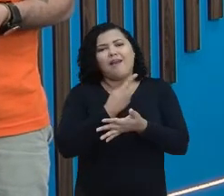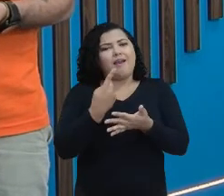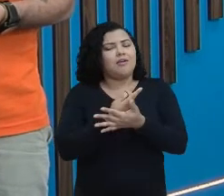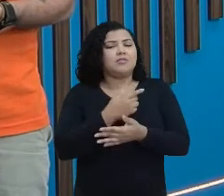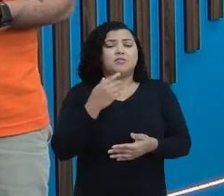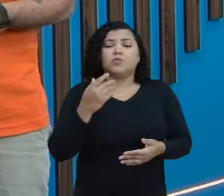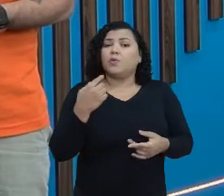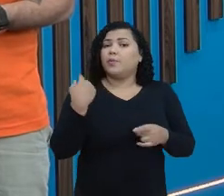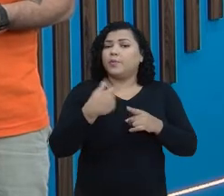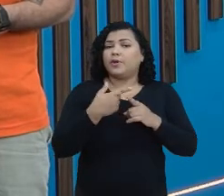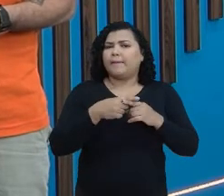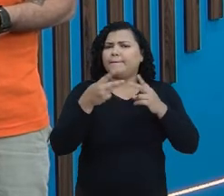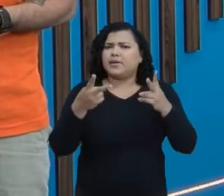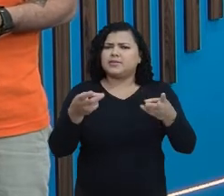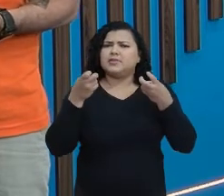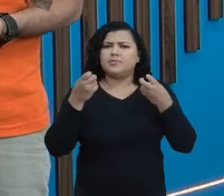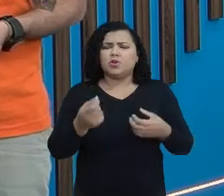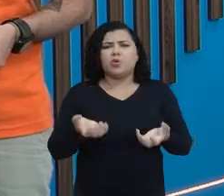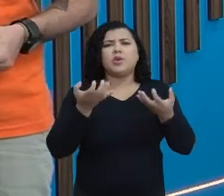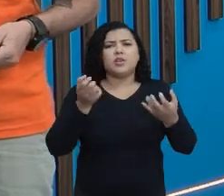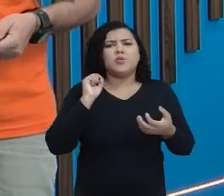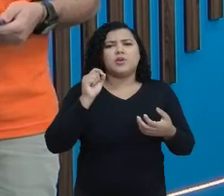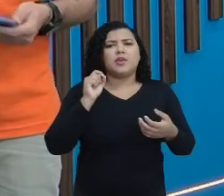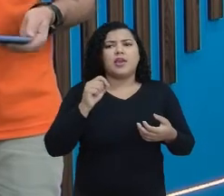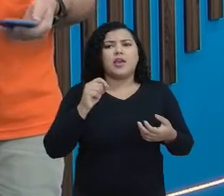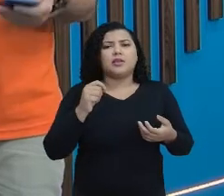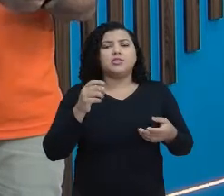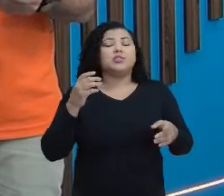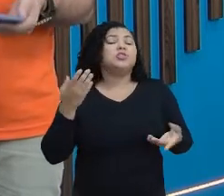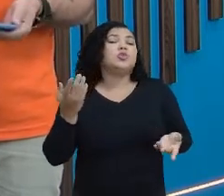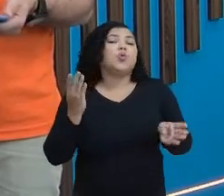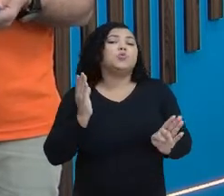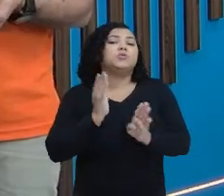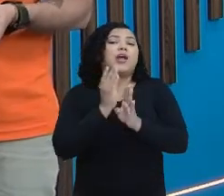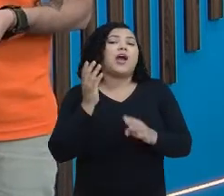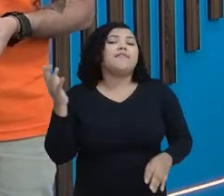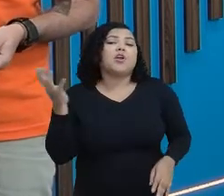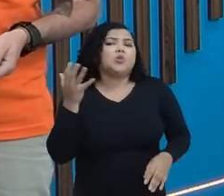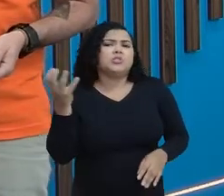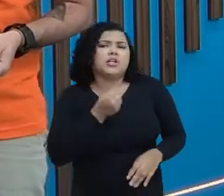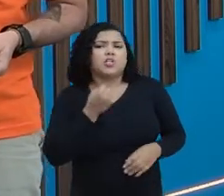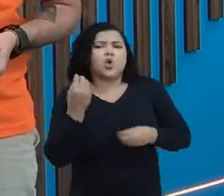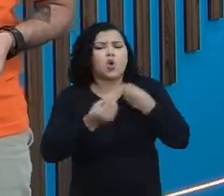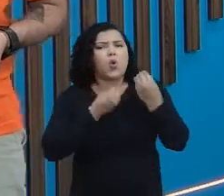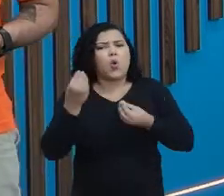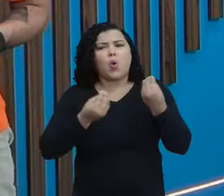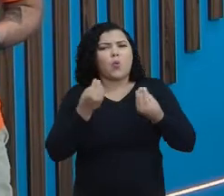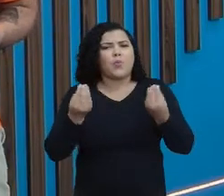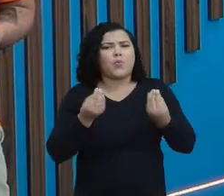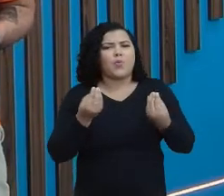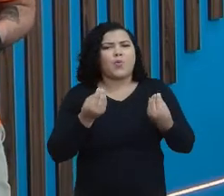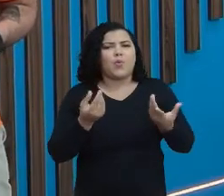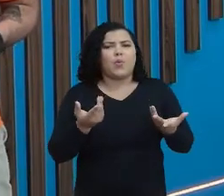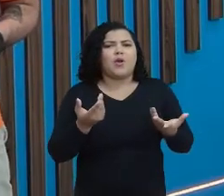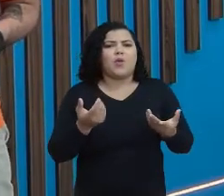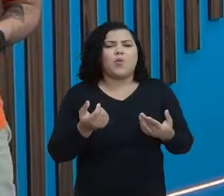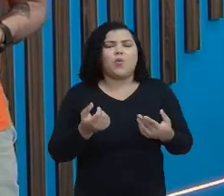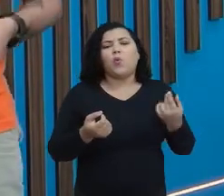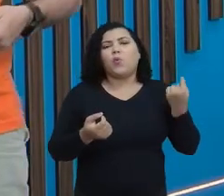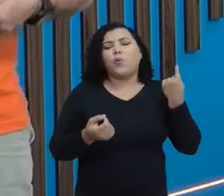falso, porque perceba que eu estava querendo descobrir a velocidade do garoto correndo. Como é que pode aquele que